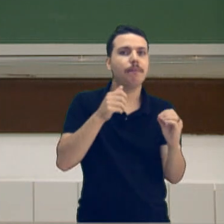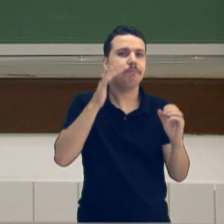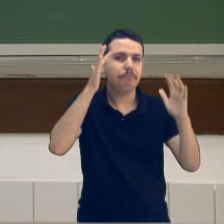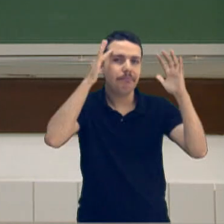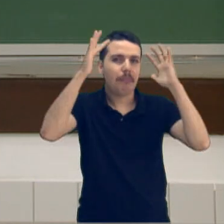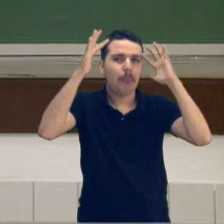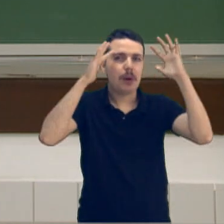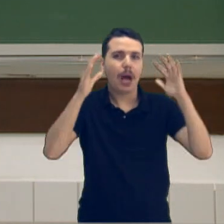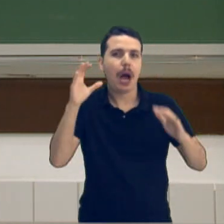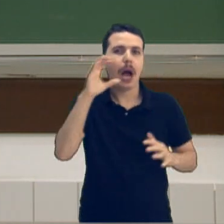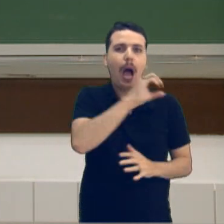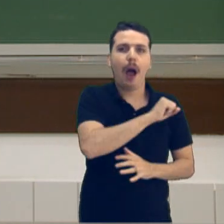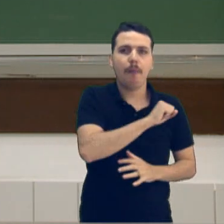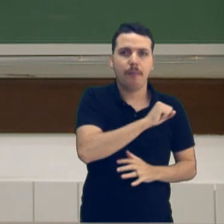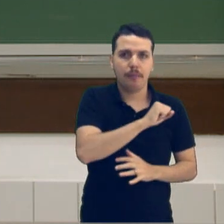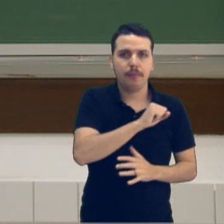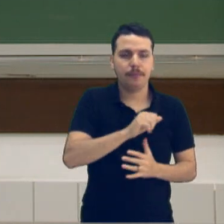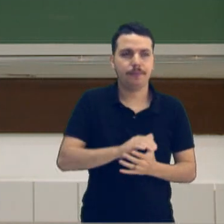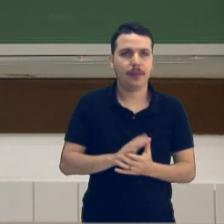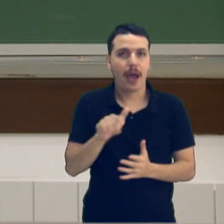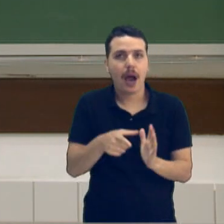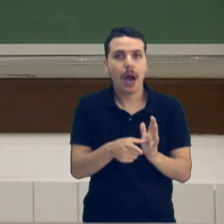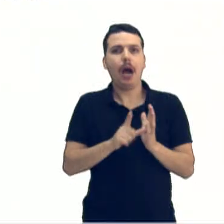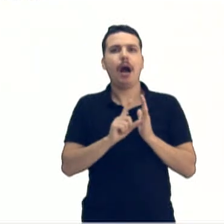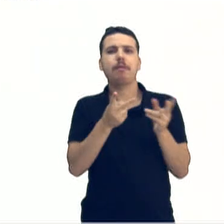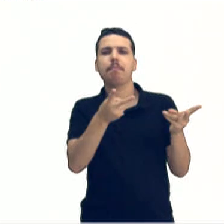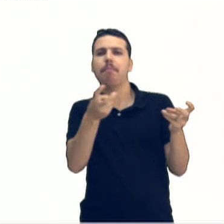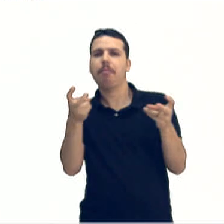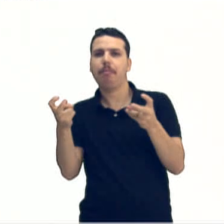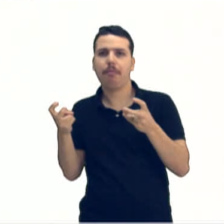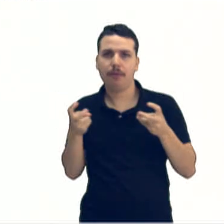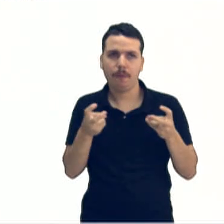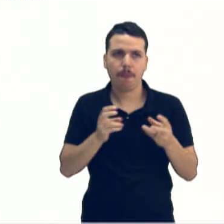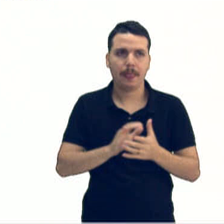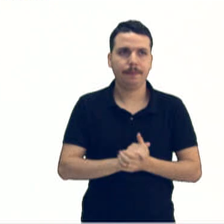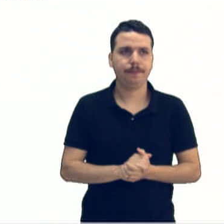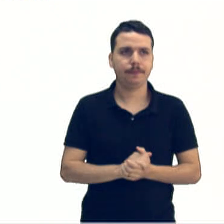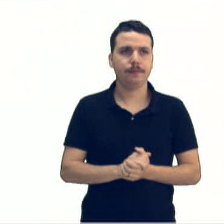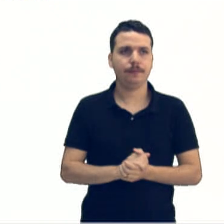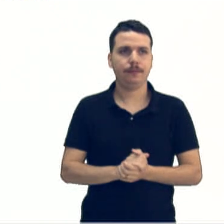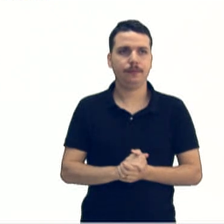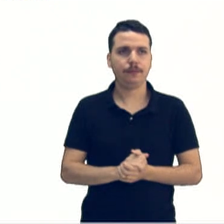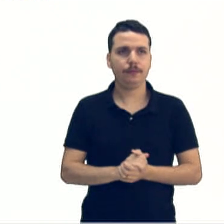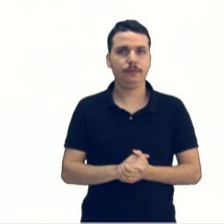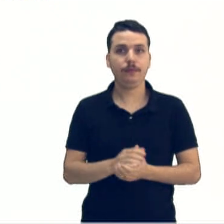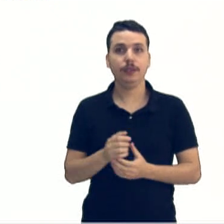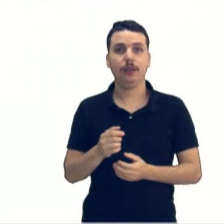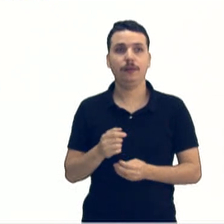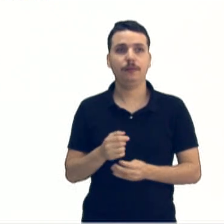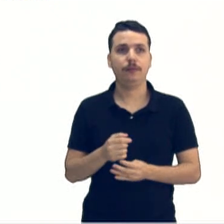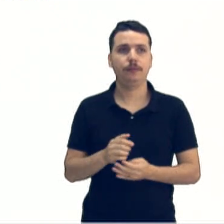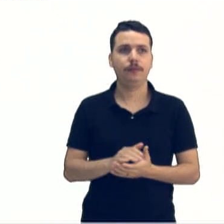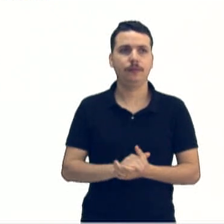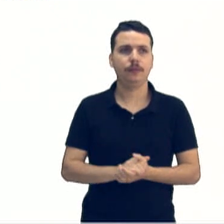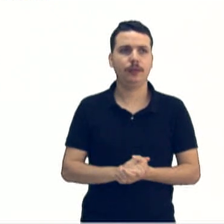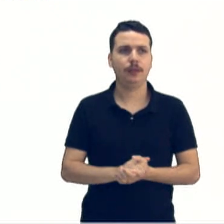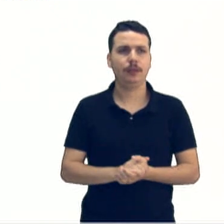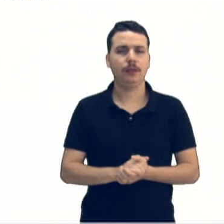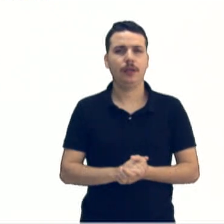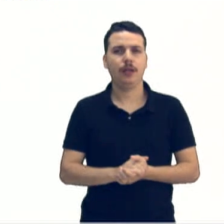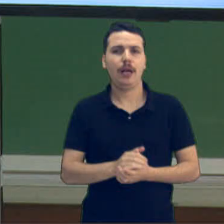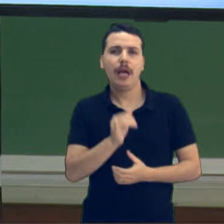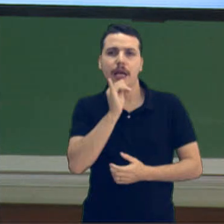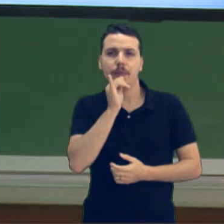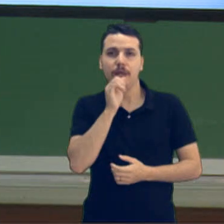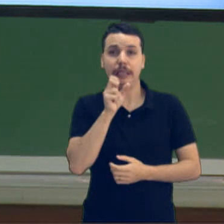é uma expertise que a gente tem que ter, certo? A segunda, lançar a bola para facilitar que o colega receba. Então,